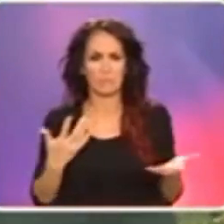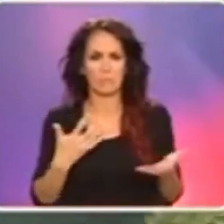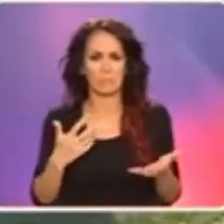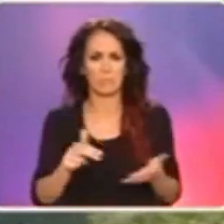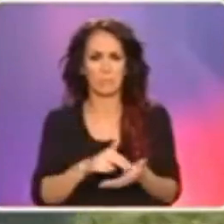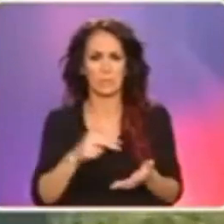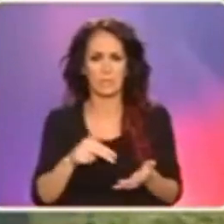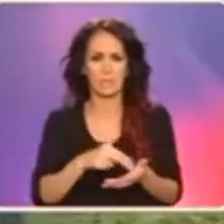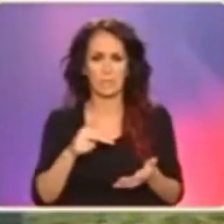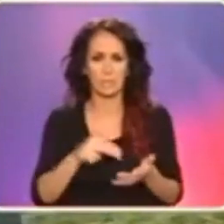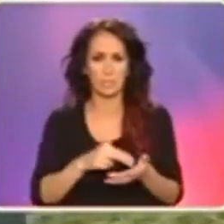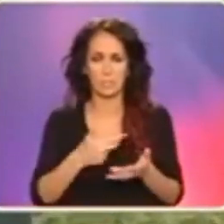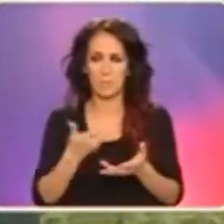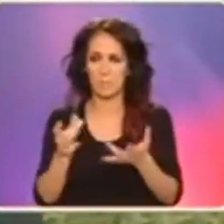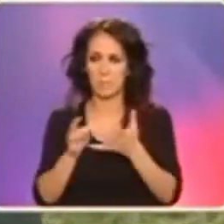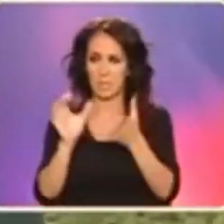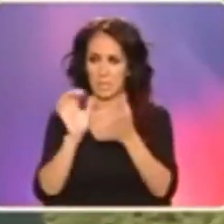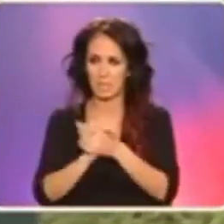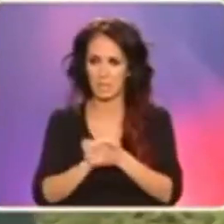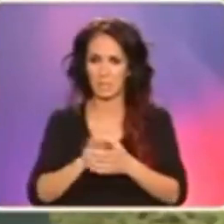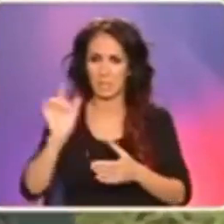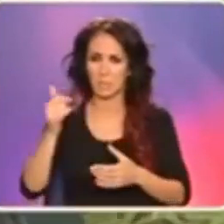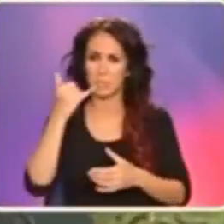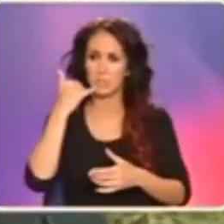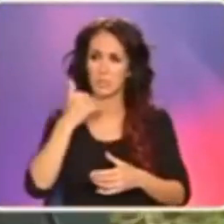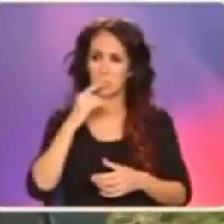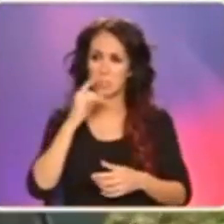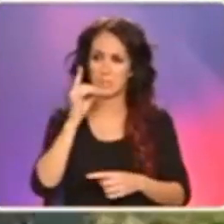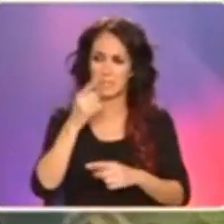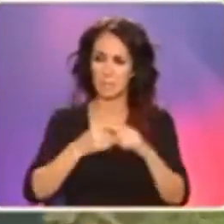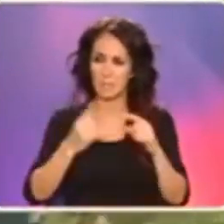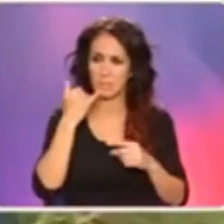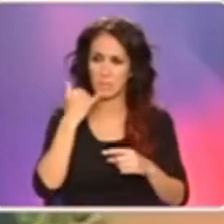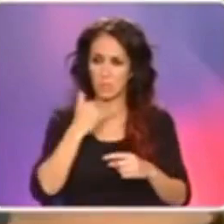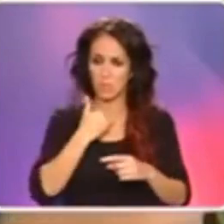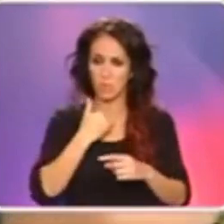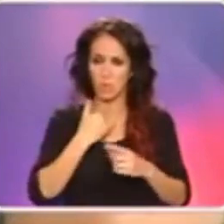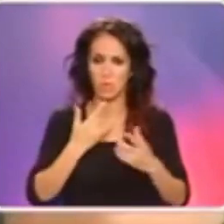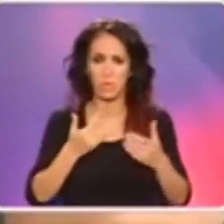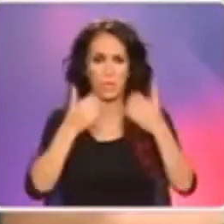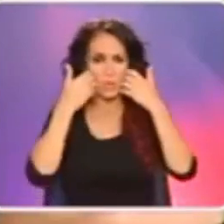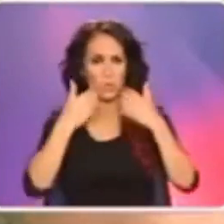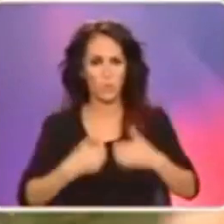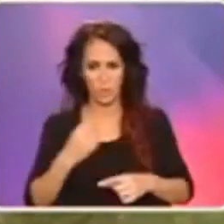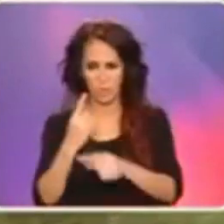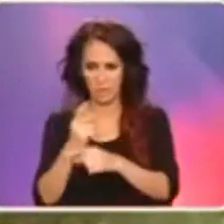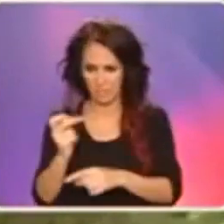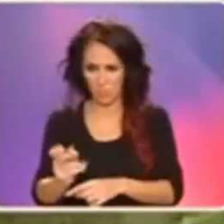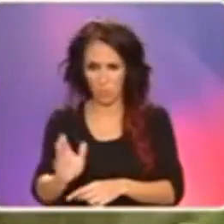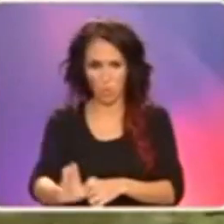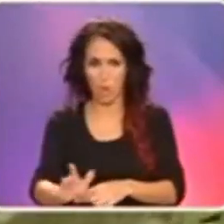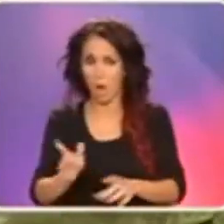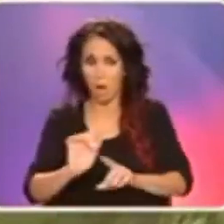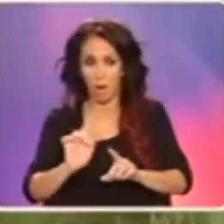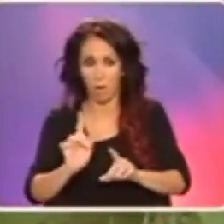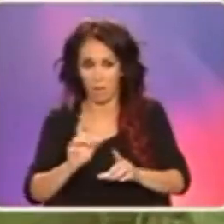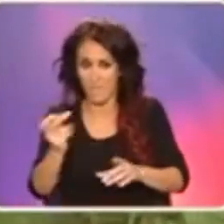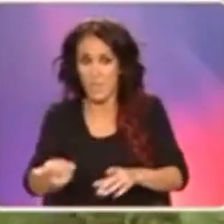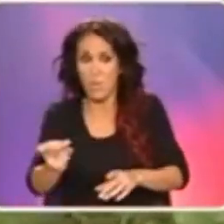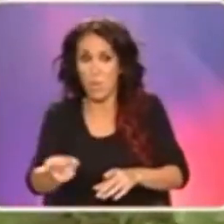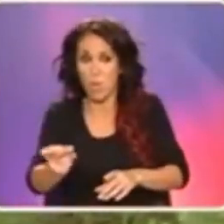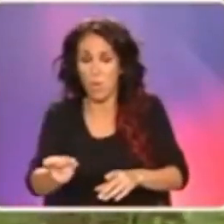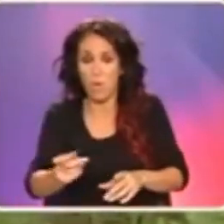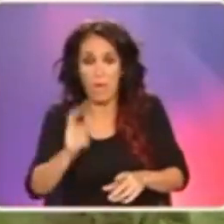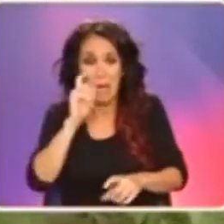Teve que esperar para o marido. O marido ligou-me às 6h30. E o corpo nunca saiu dali? Nada, nunca saiu. Eu